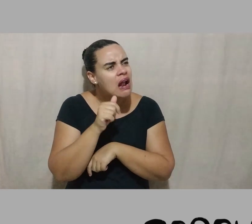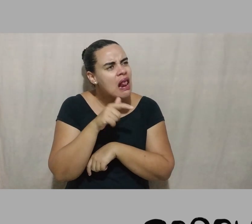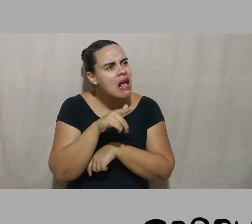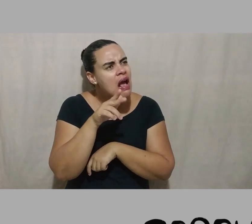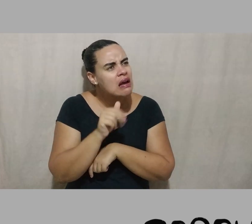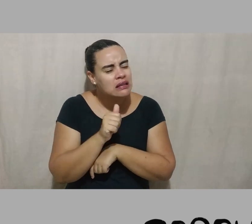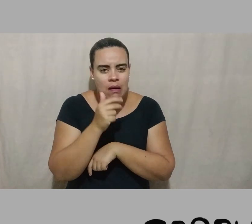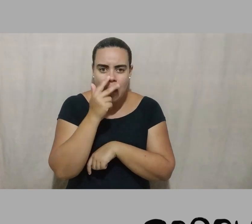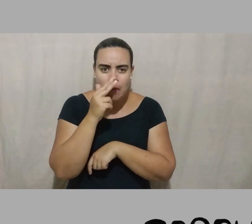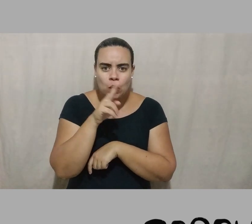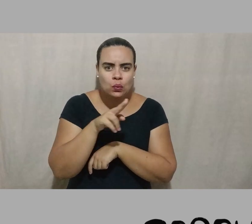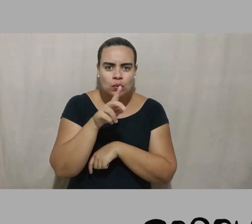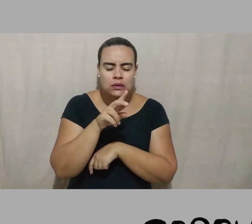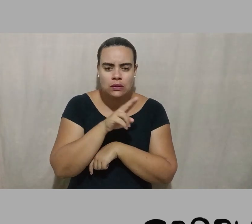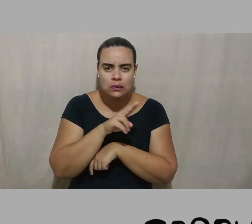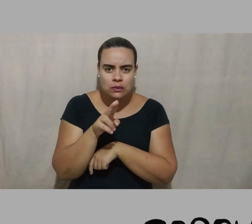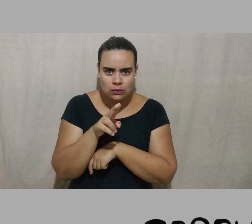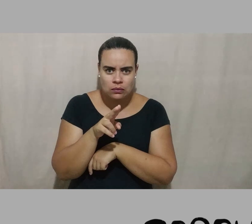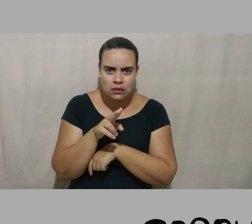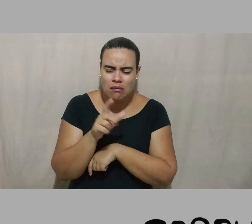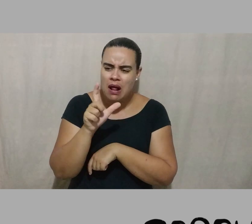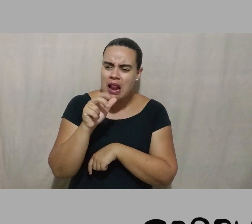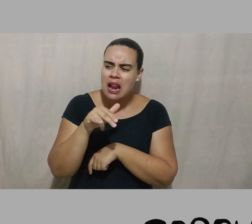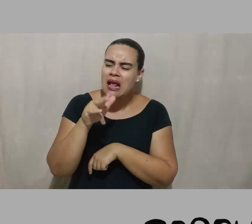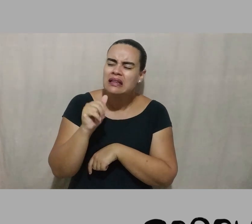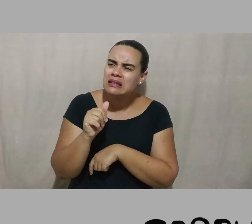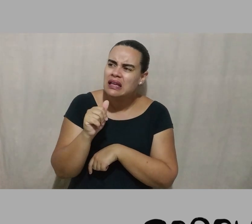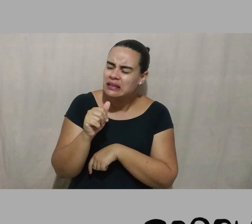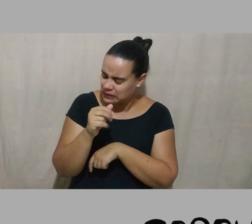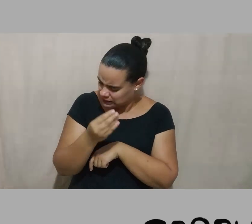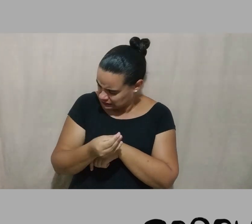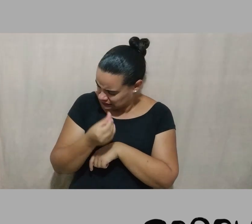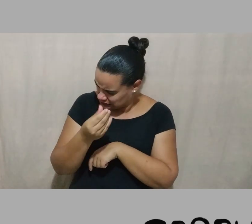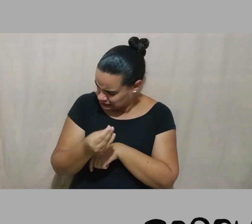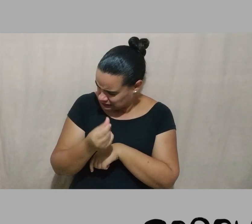que Lina tinha caído em desuso. Lina.